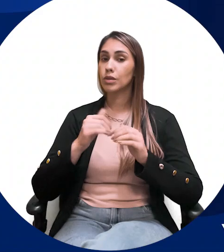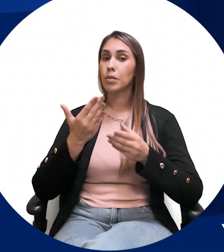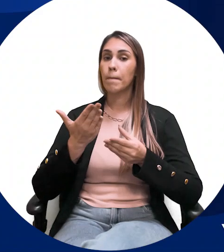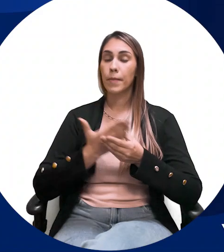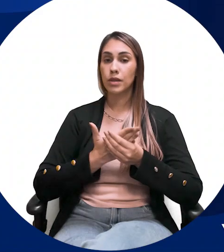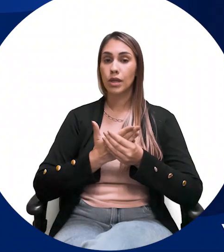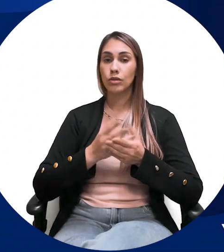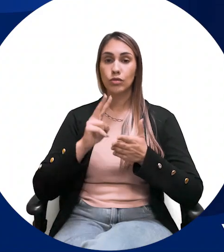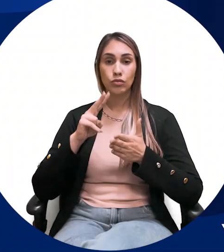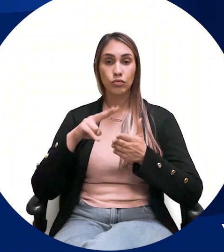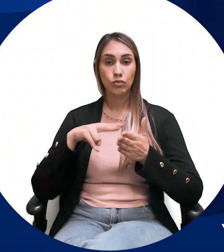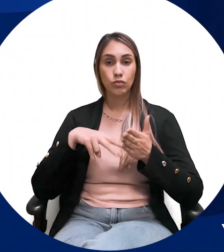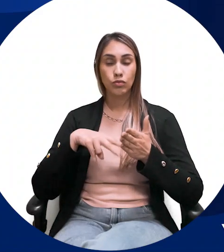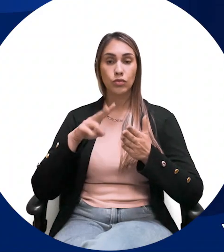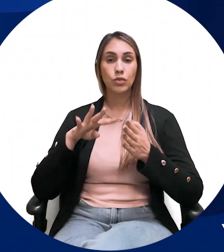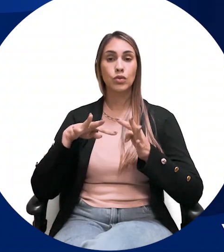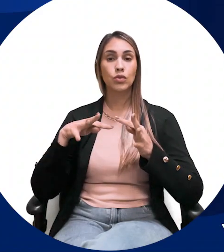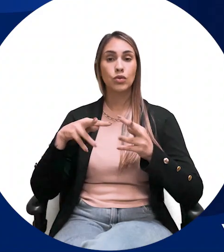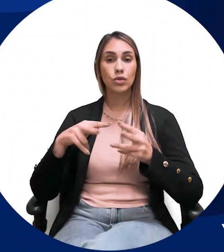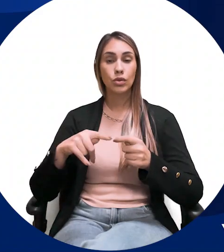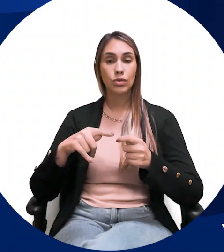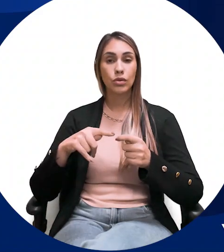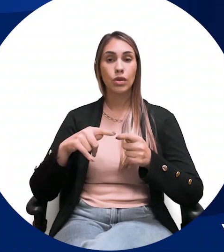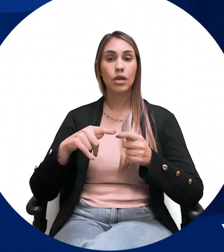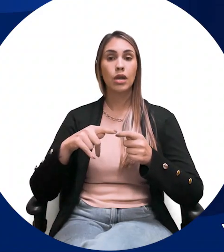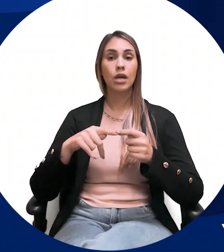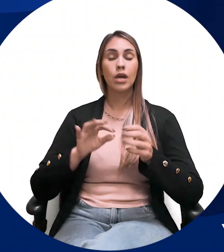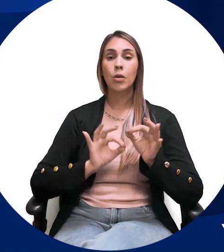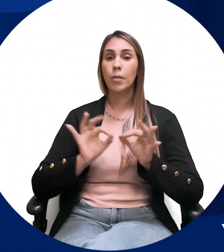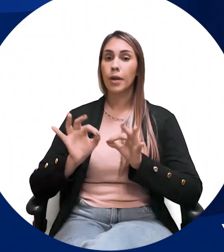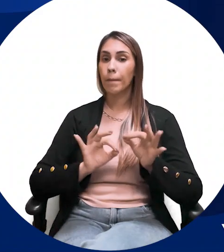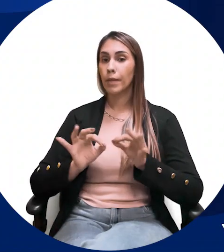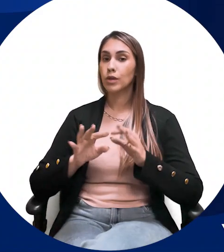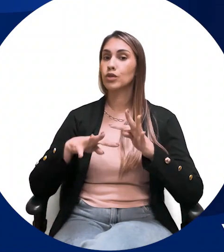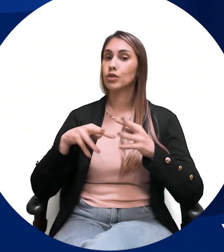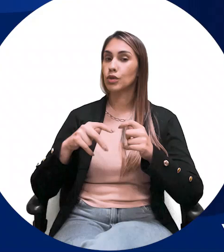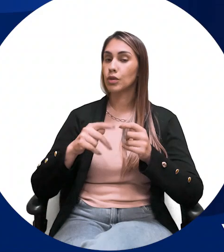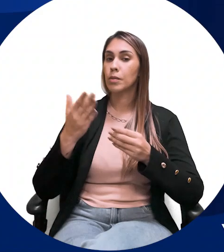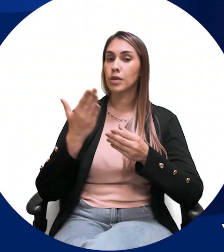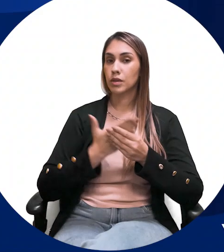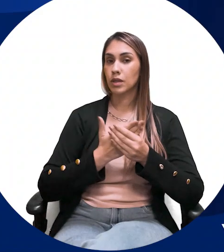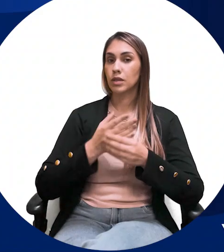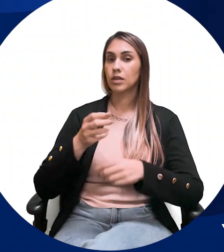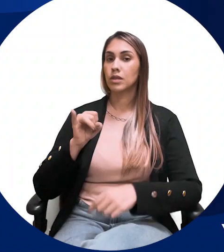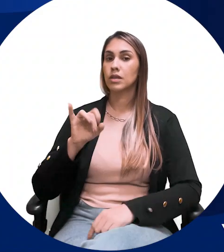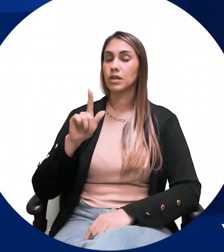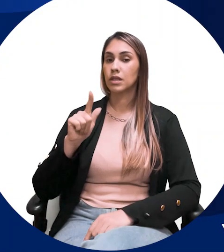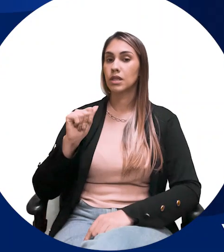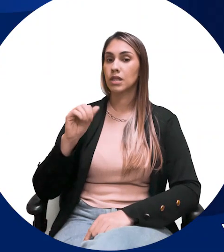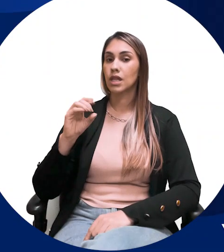instrução do processo com a conferência da documentação obrigatória, bem como o acompanhamento do andamento processual no